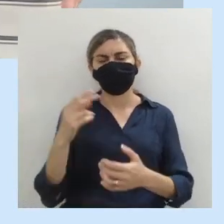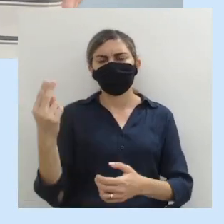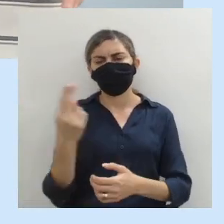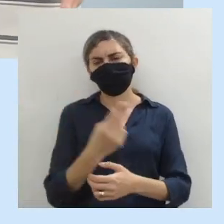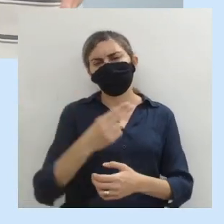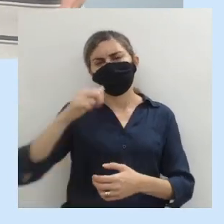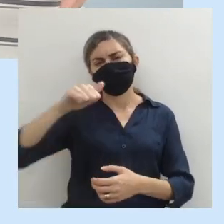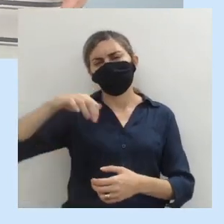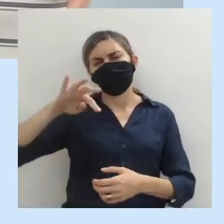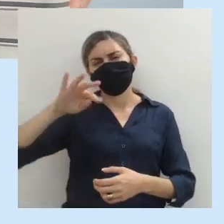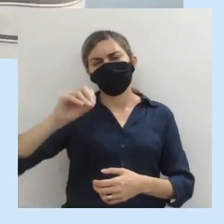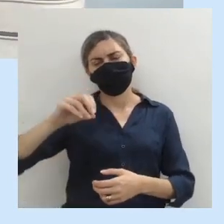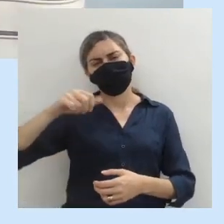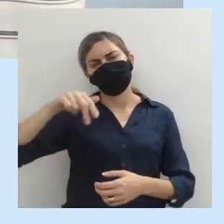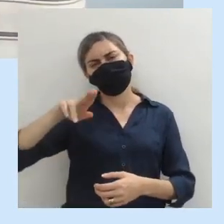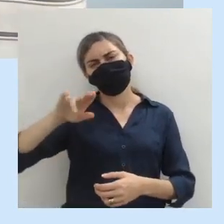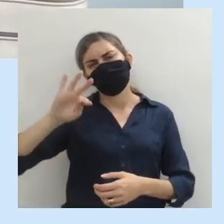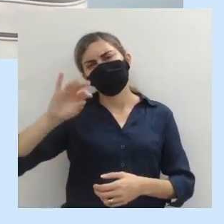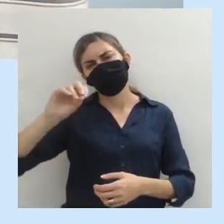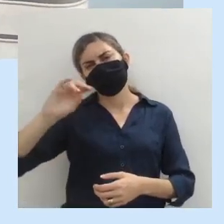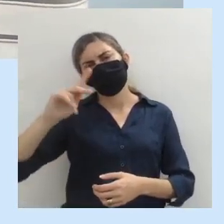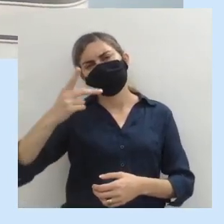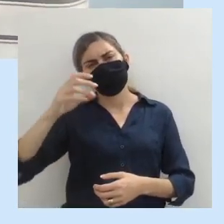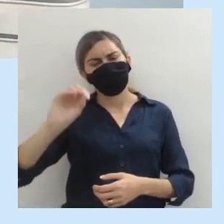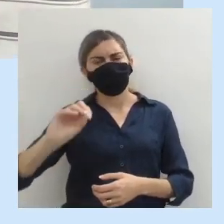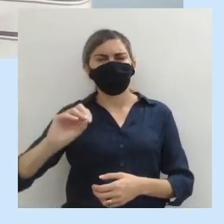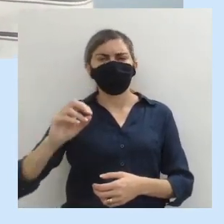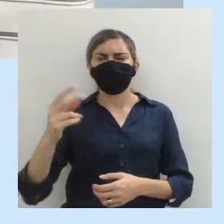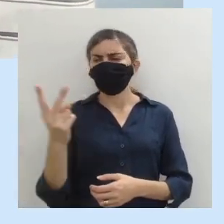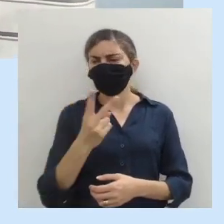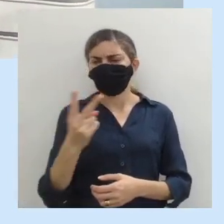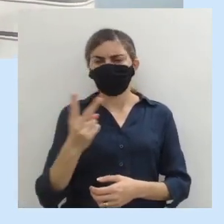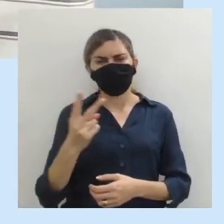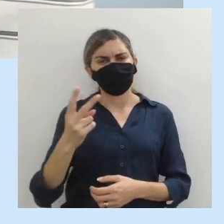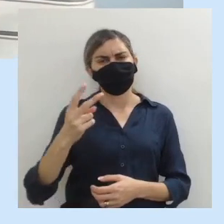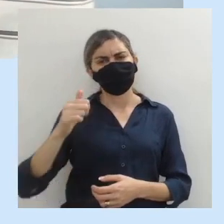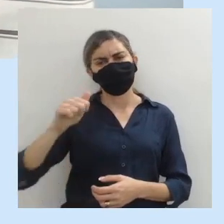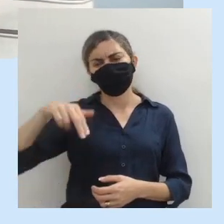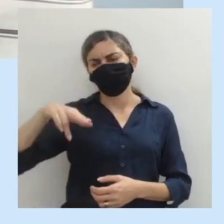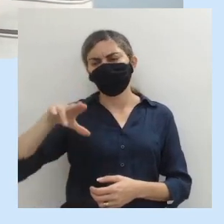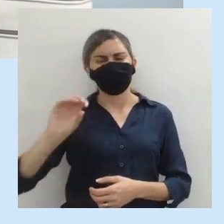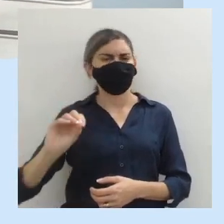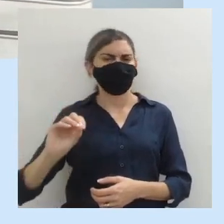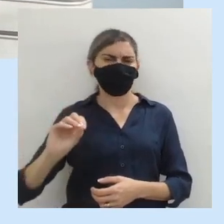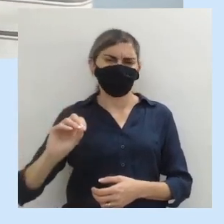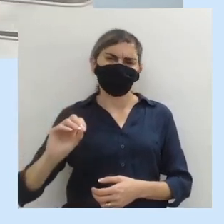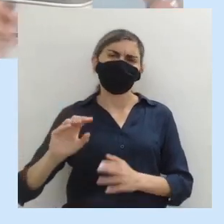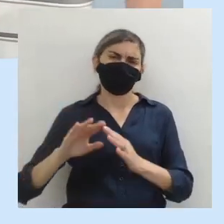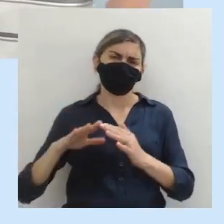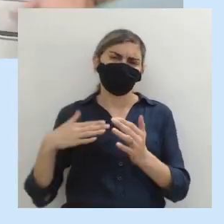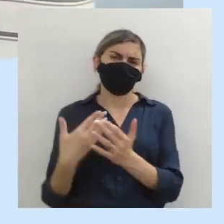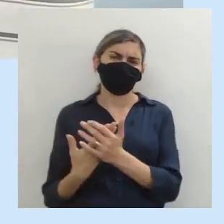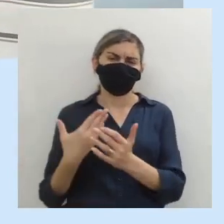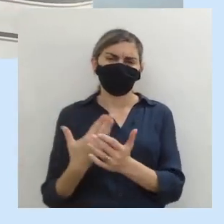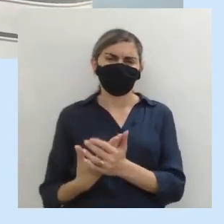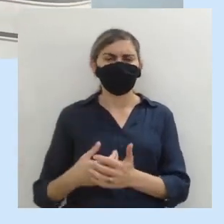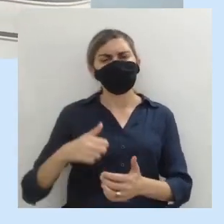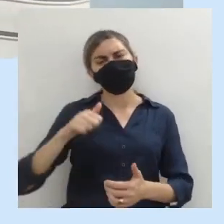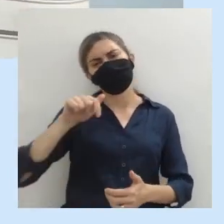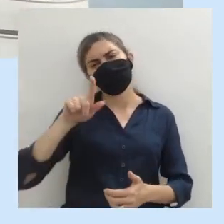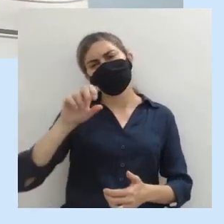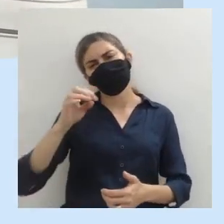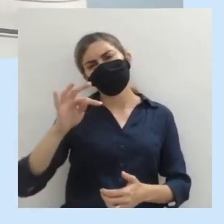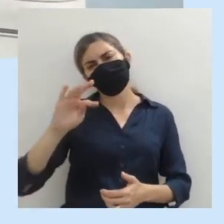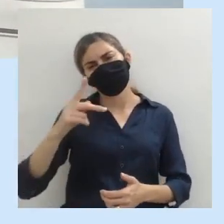de Santo Agostinho. Então, dois grandes nomes, não é isso? Tomás de Aquino para a escolástica e